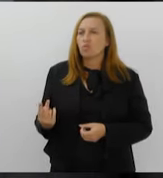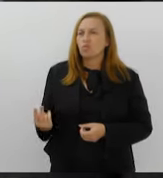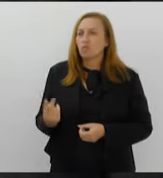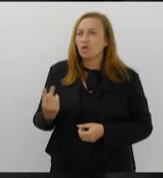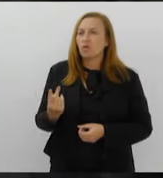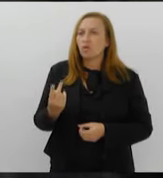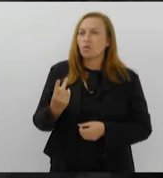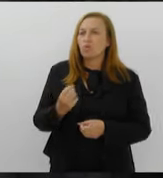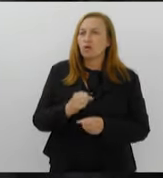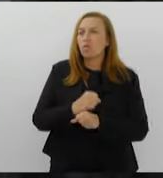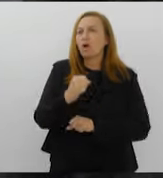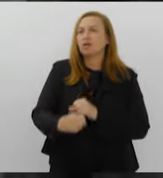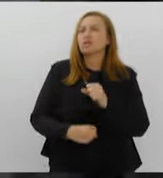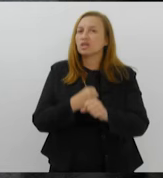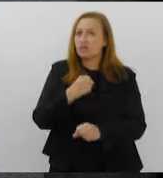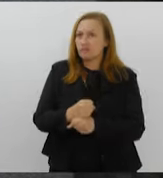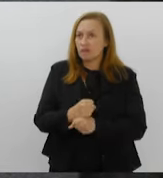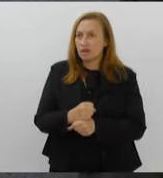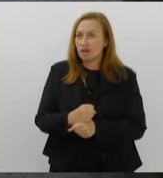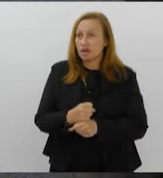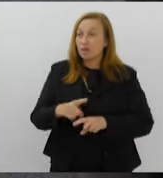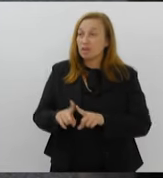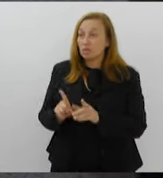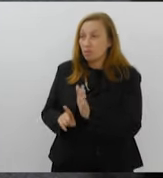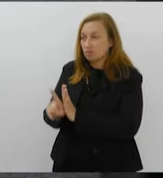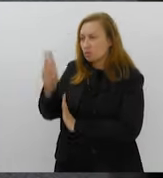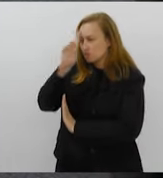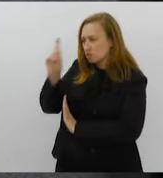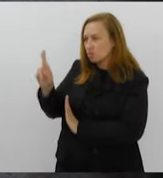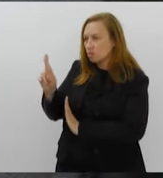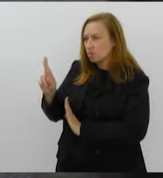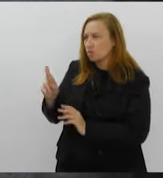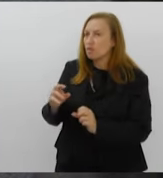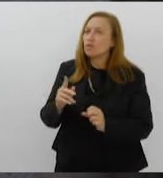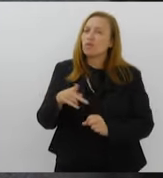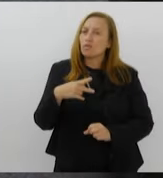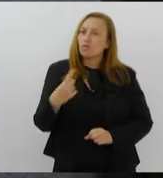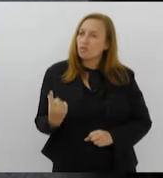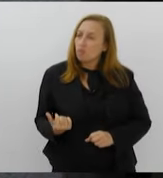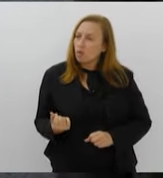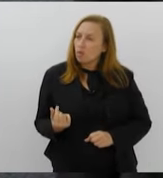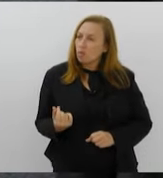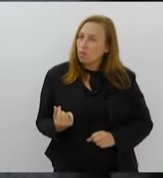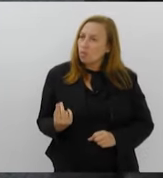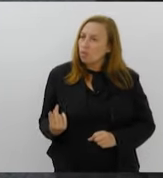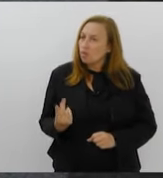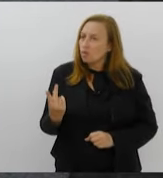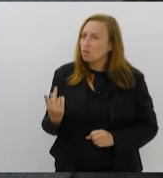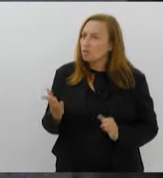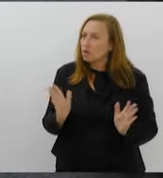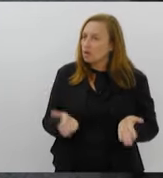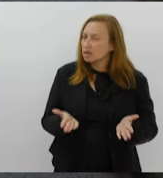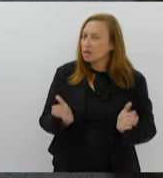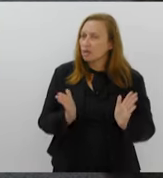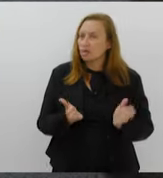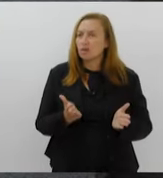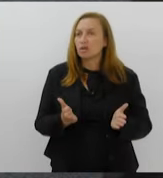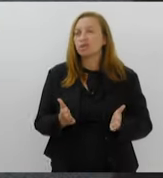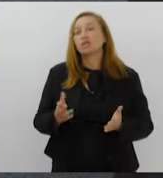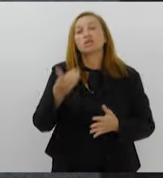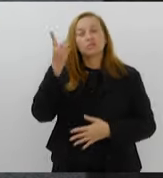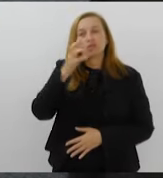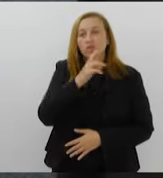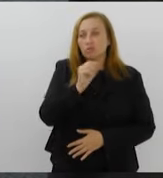Vossa Excelência disse que estava valendo para este ano. E aí, deputado Amorim participou disso diretamente, vários